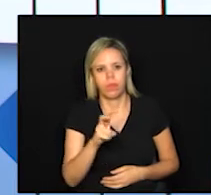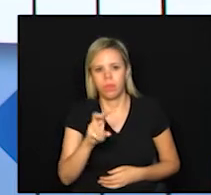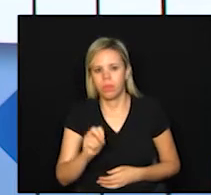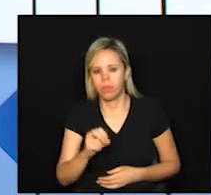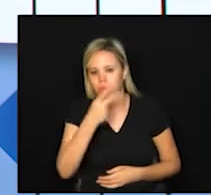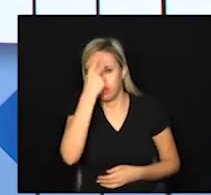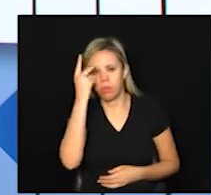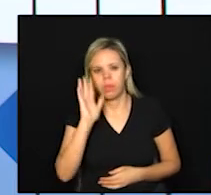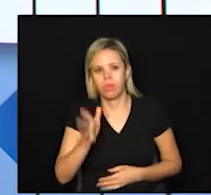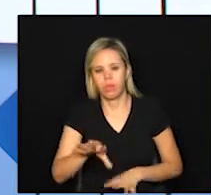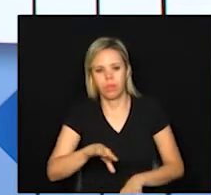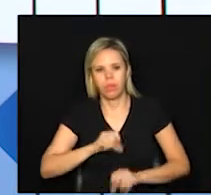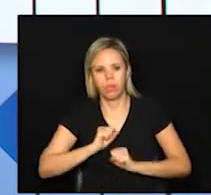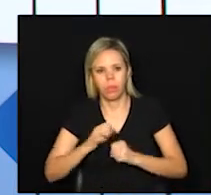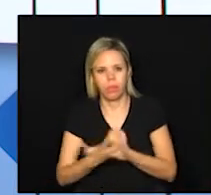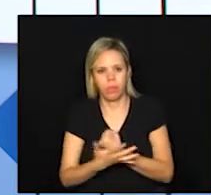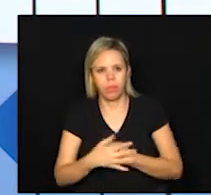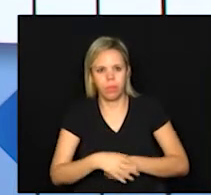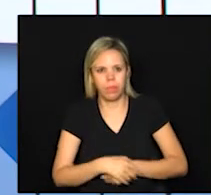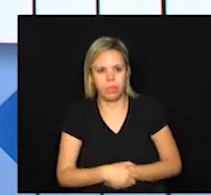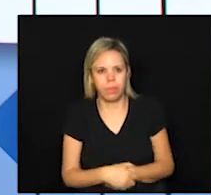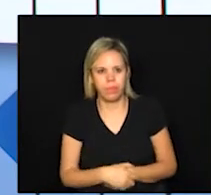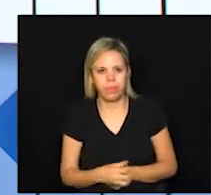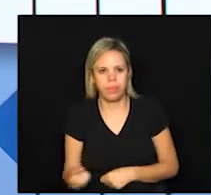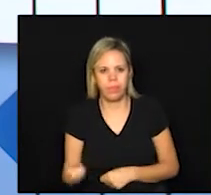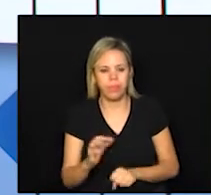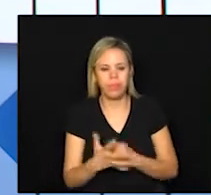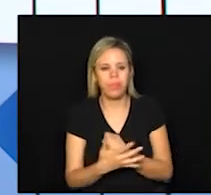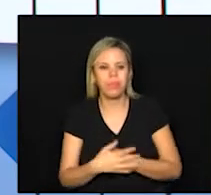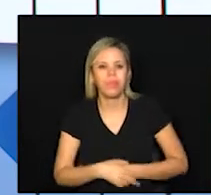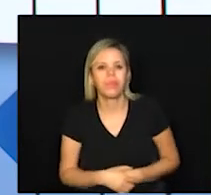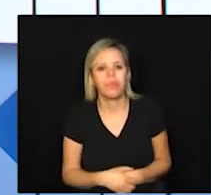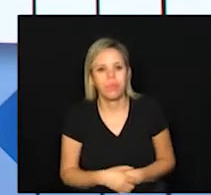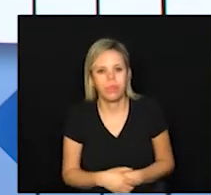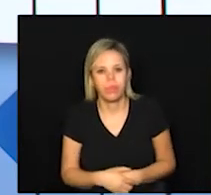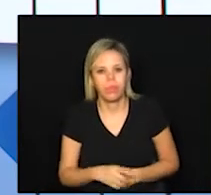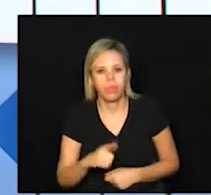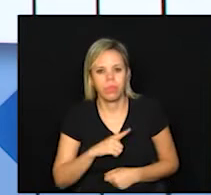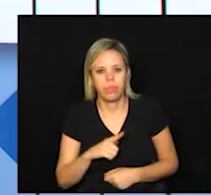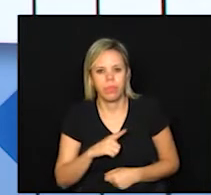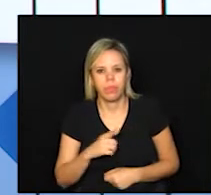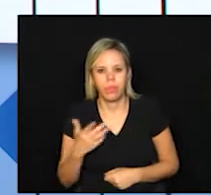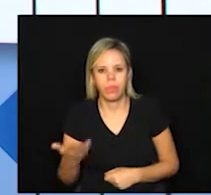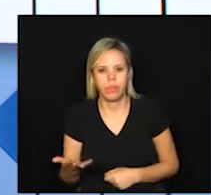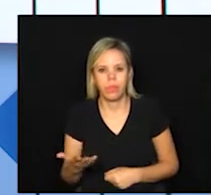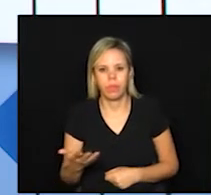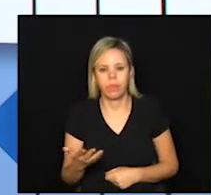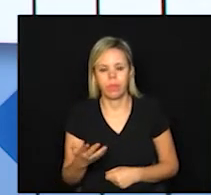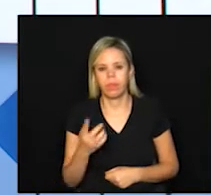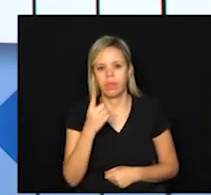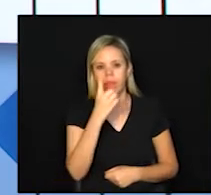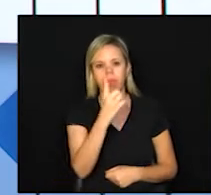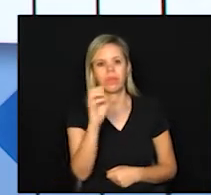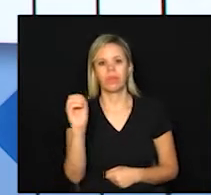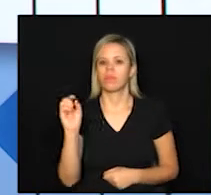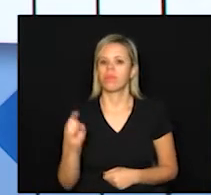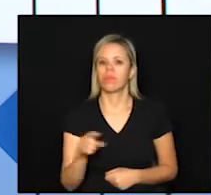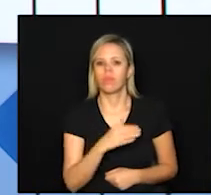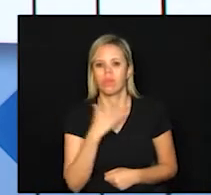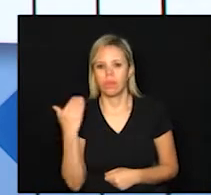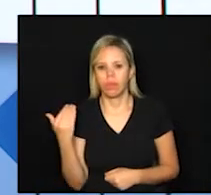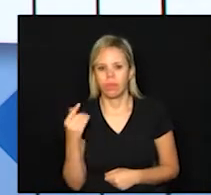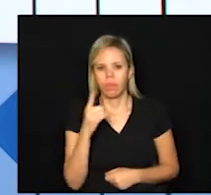3.006.250 pessoas já contraíram o novo coronavírus. Nós temos aqui mais de 100 mil óbitos. Olha,